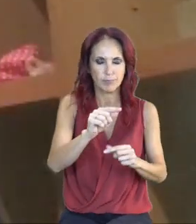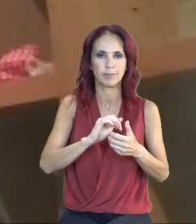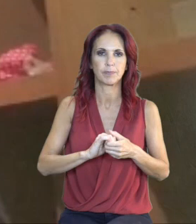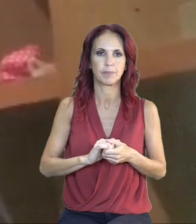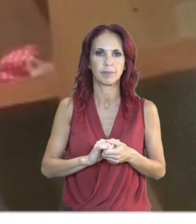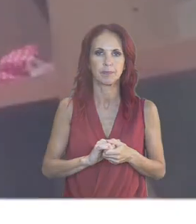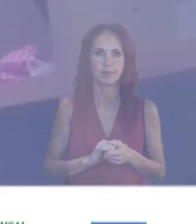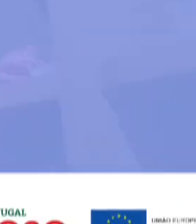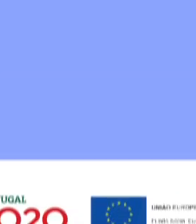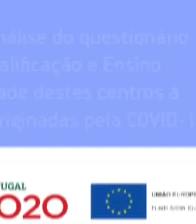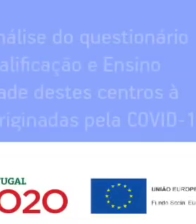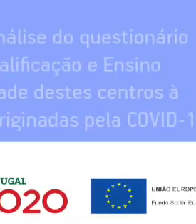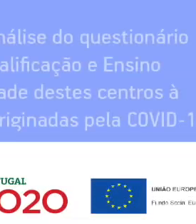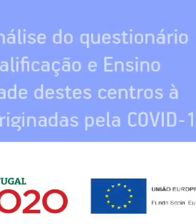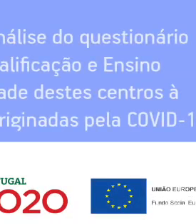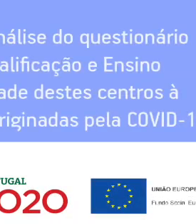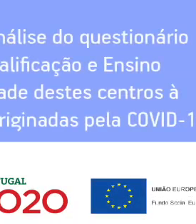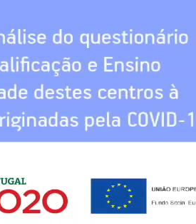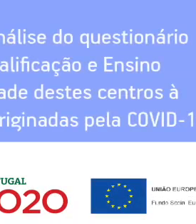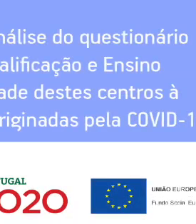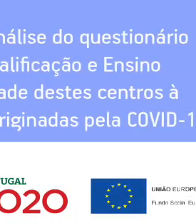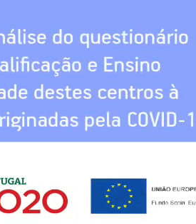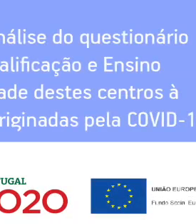todos estes assuntos eram discutidos.